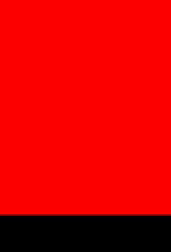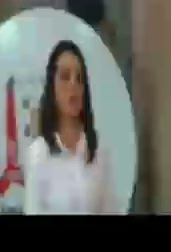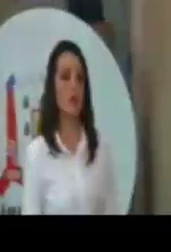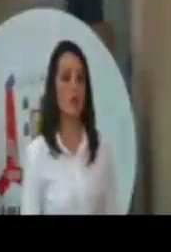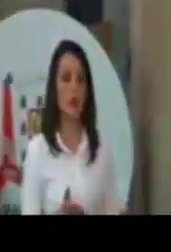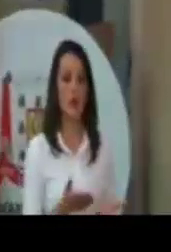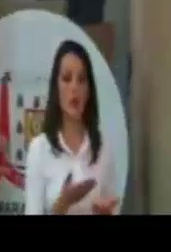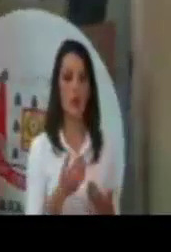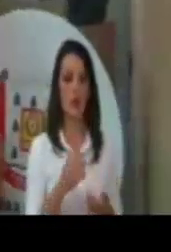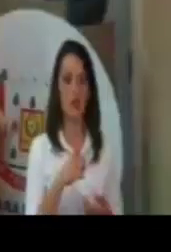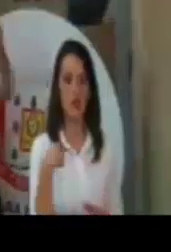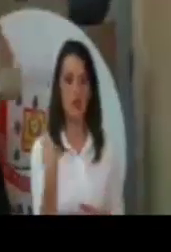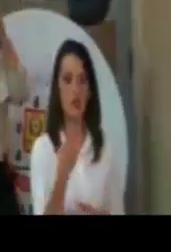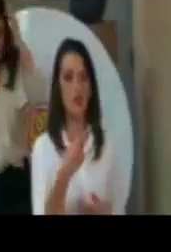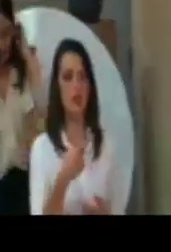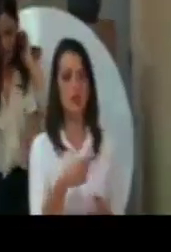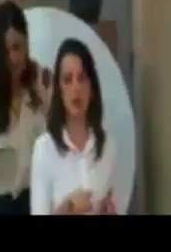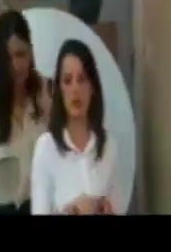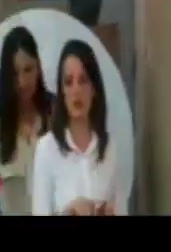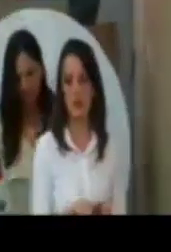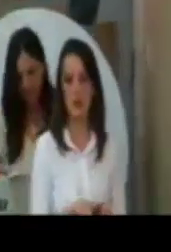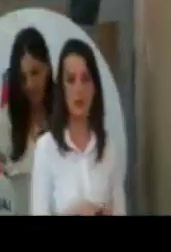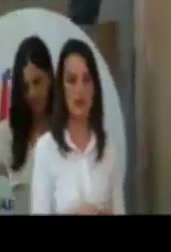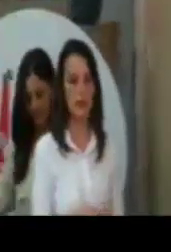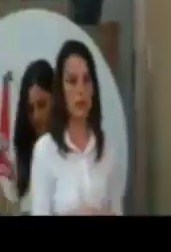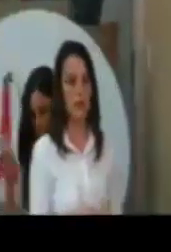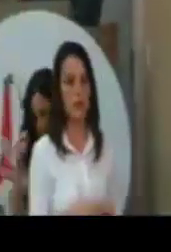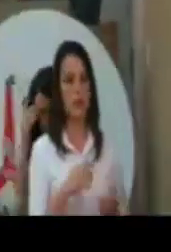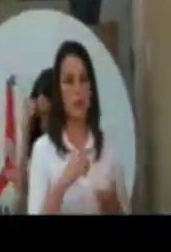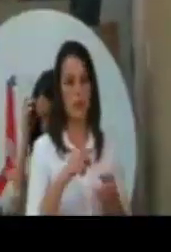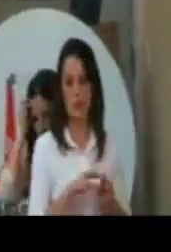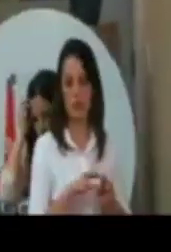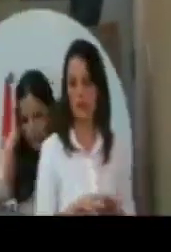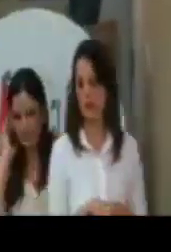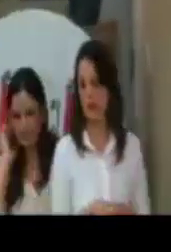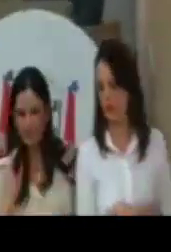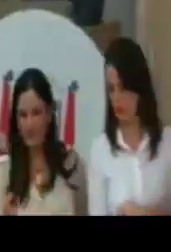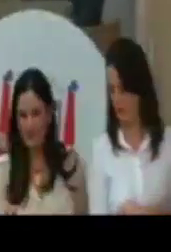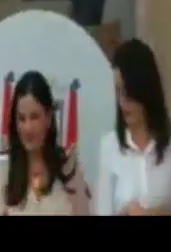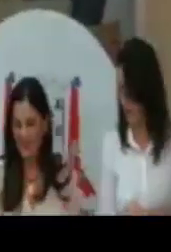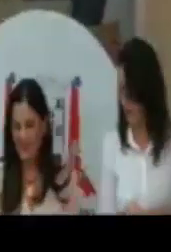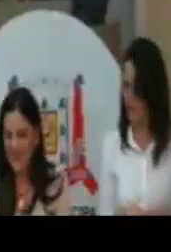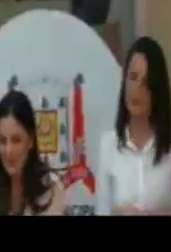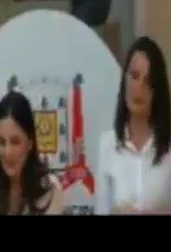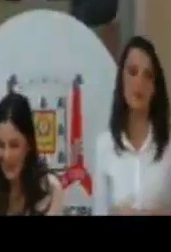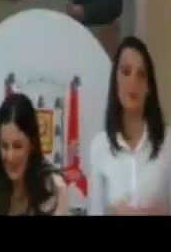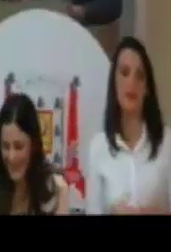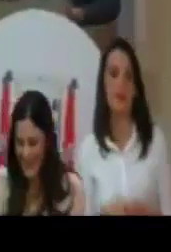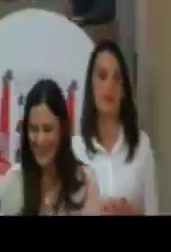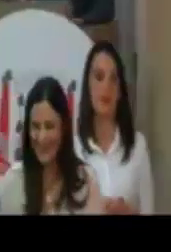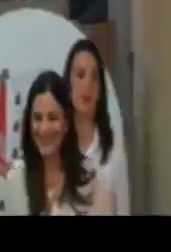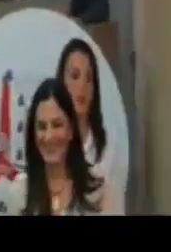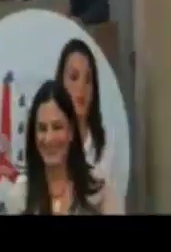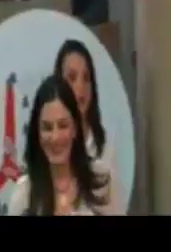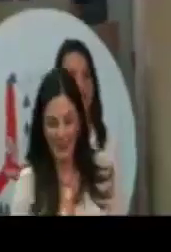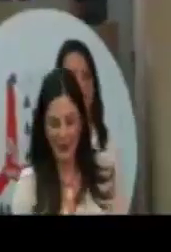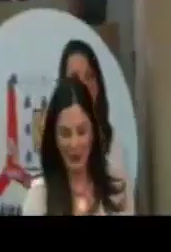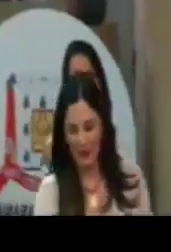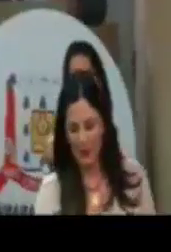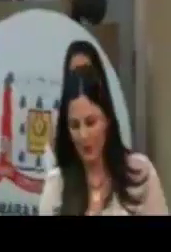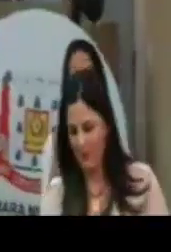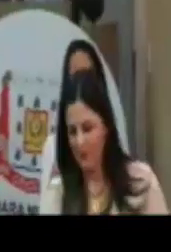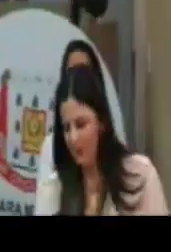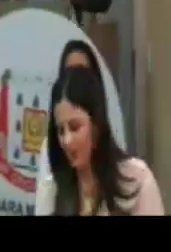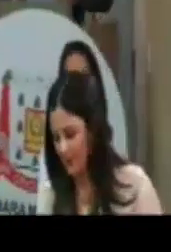Este é o pronunciamento e o reconhecimento também do quadro de servidores da Câmara de Vereadores, que é um desses